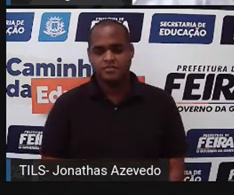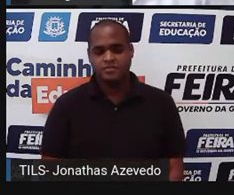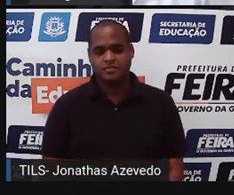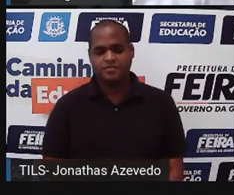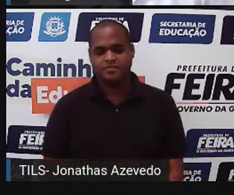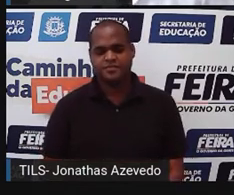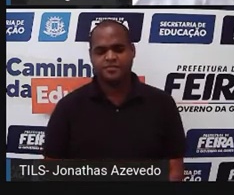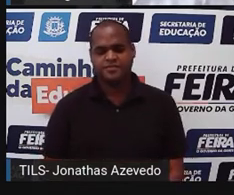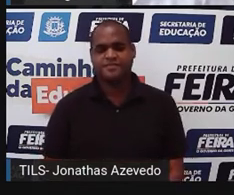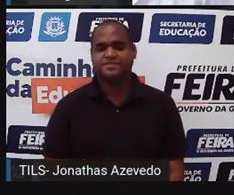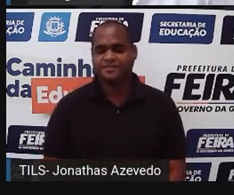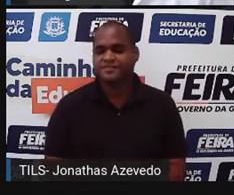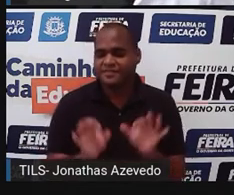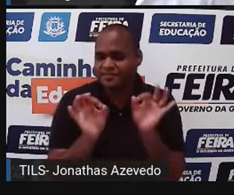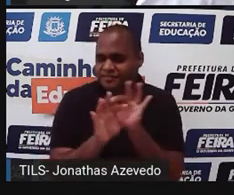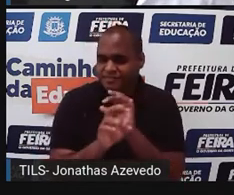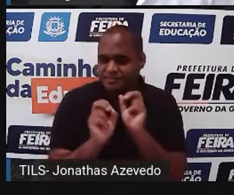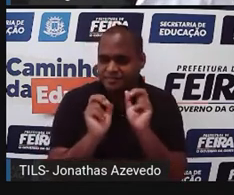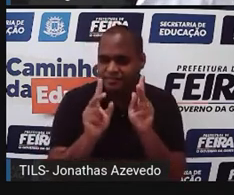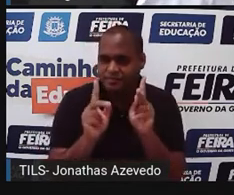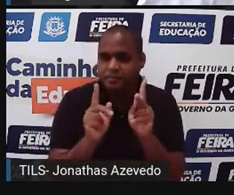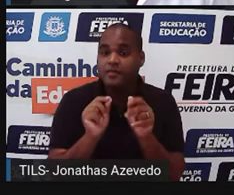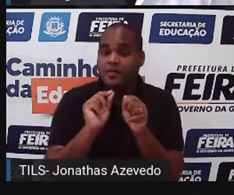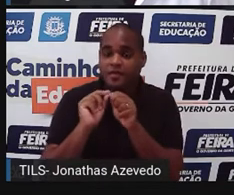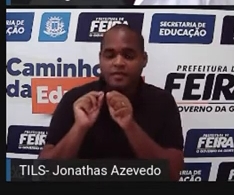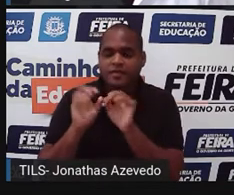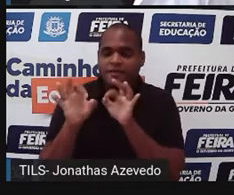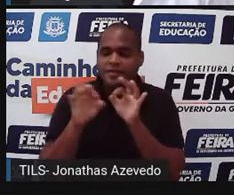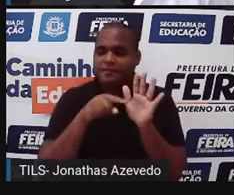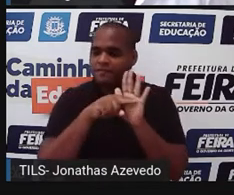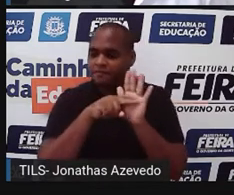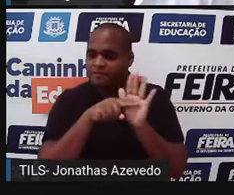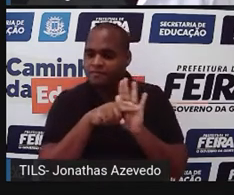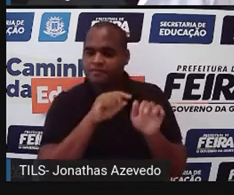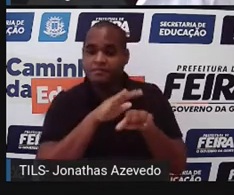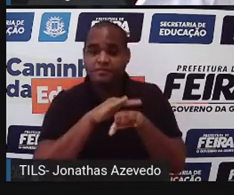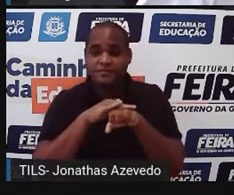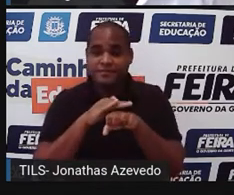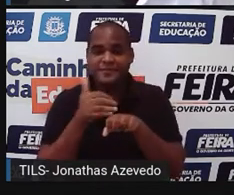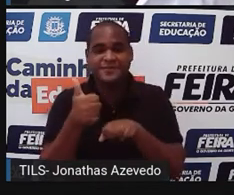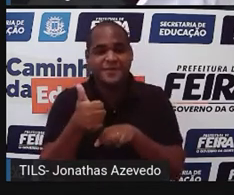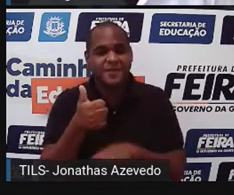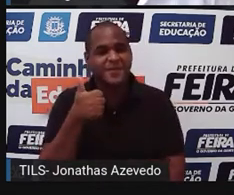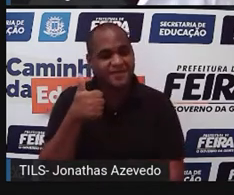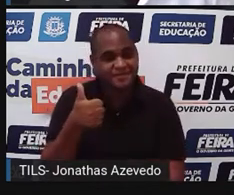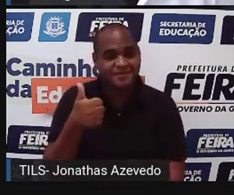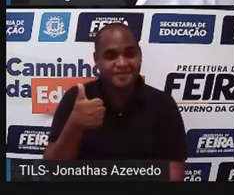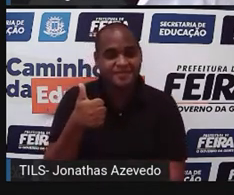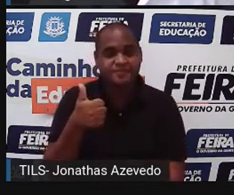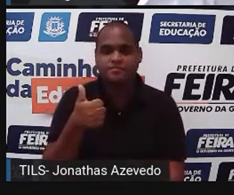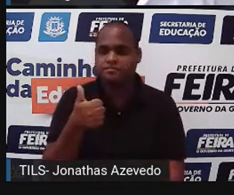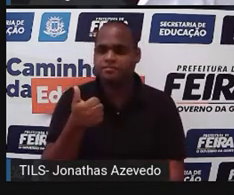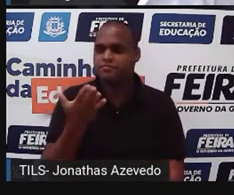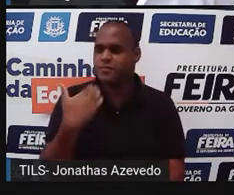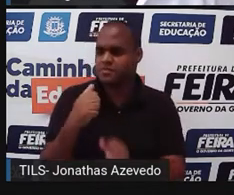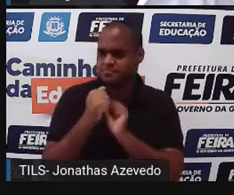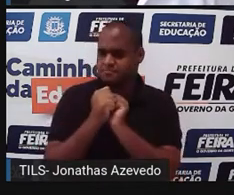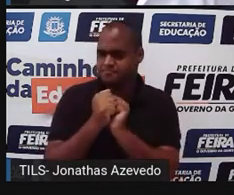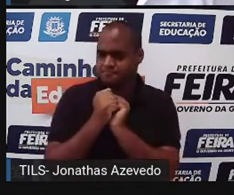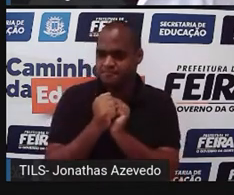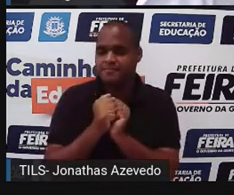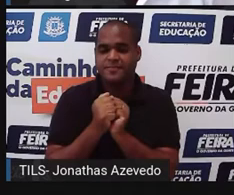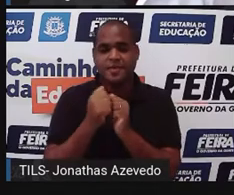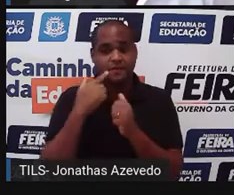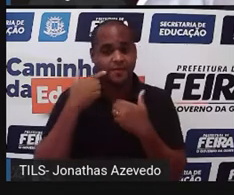e Prontinho fez aí a sua avaliação beleza vamos juntos então